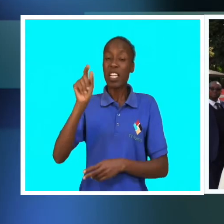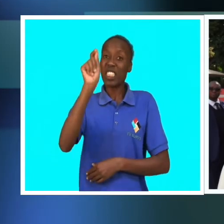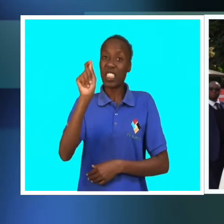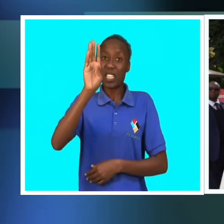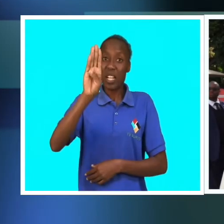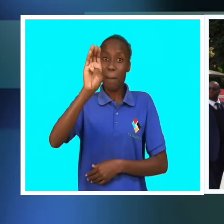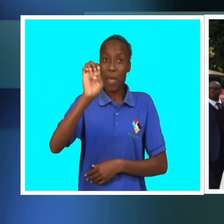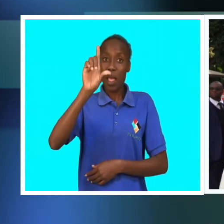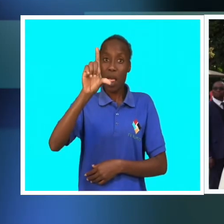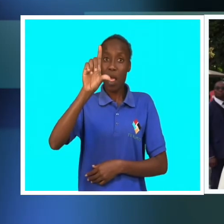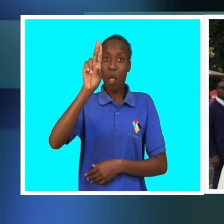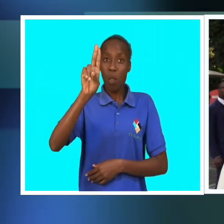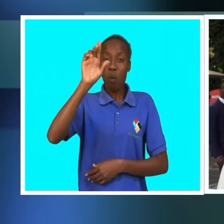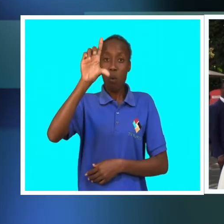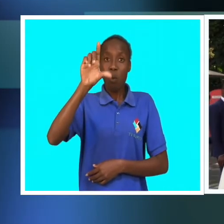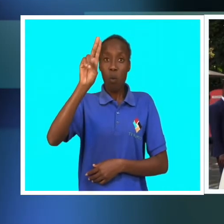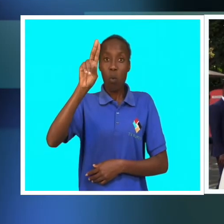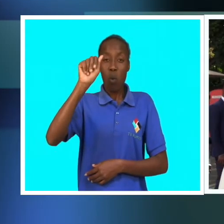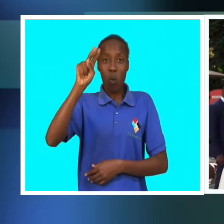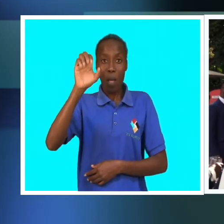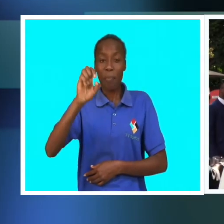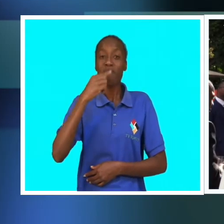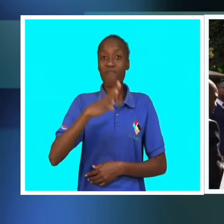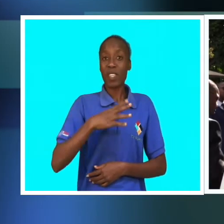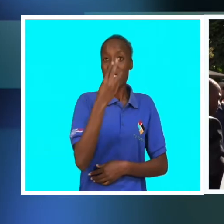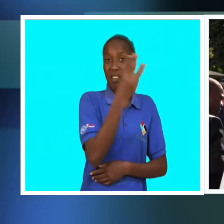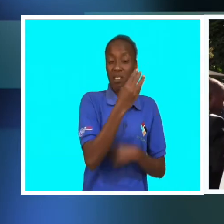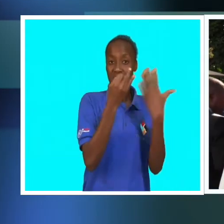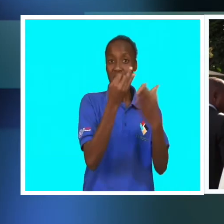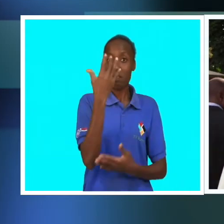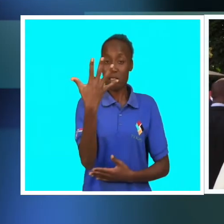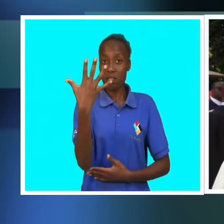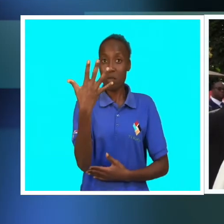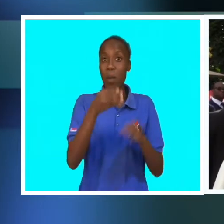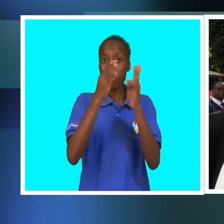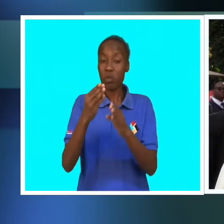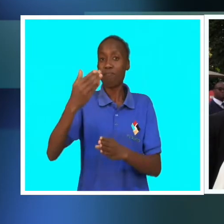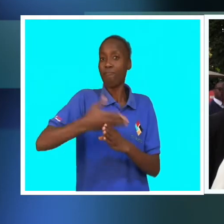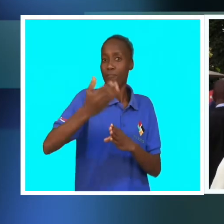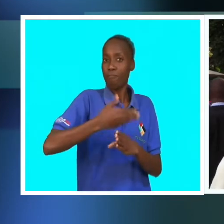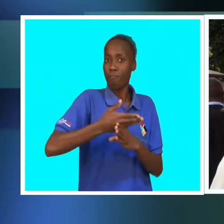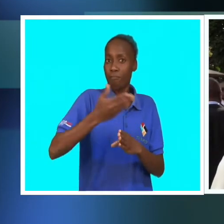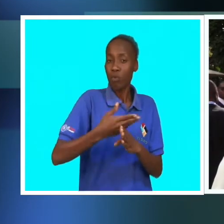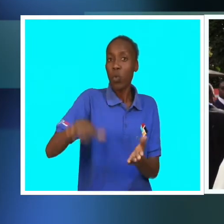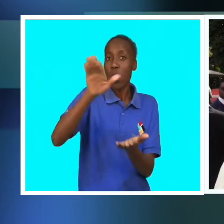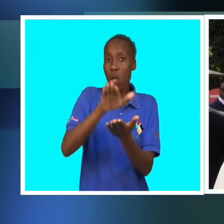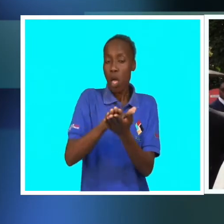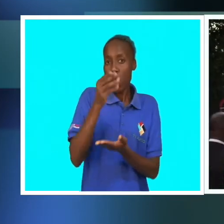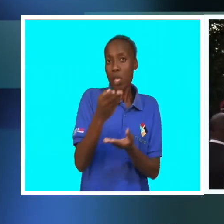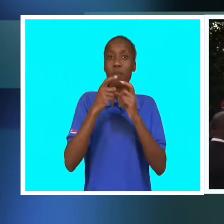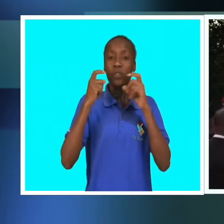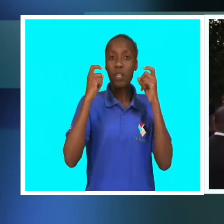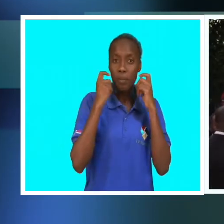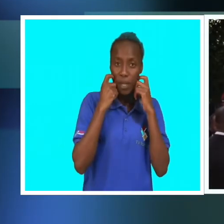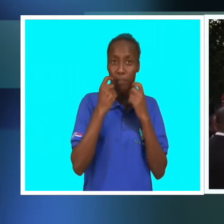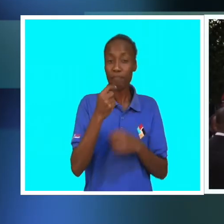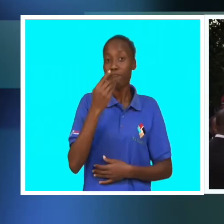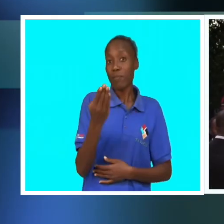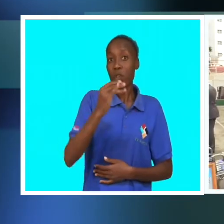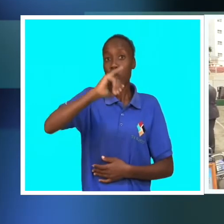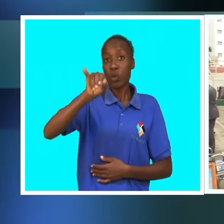estudantes que vão ter acesso ao estágio profissional no Parque Industrial, um dos maiores parques industriais de Moçambique. Tal